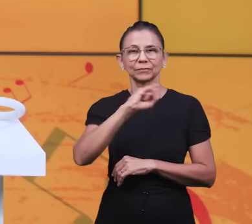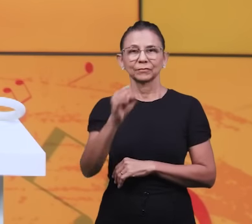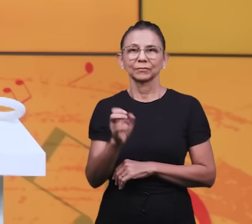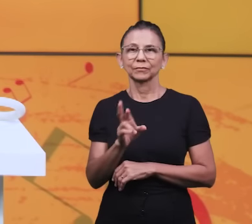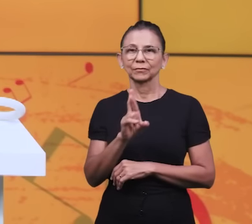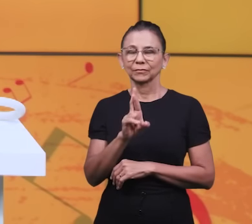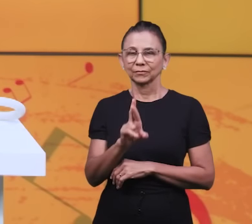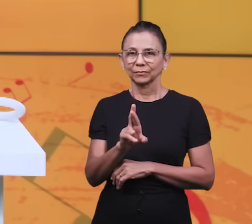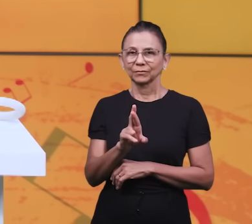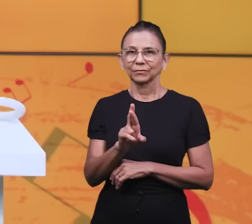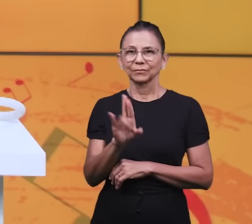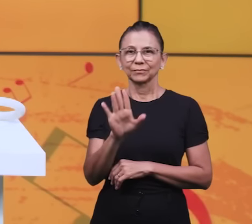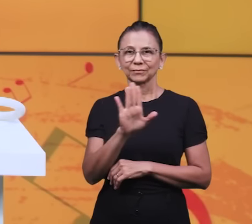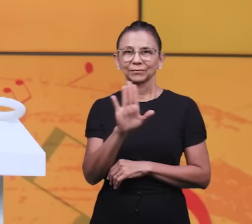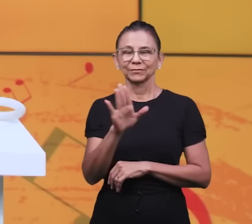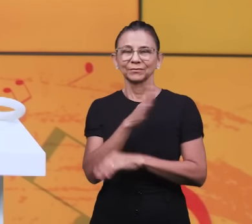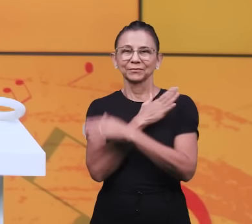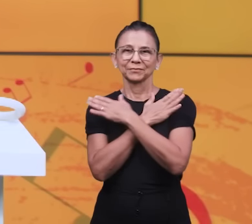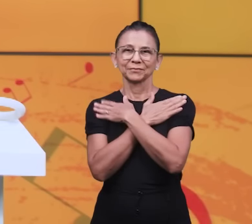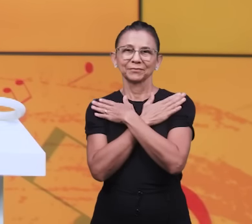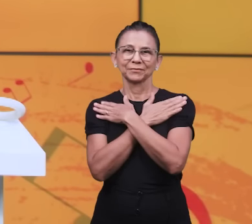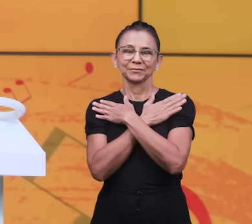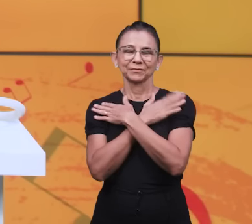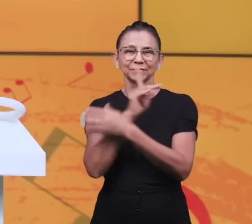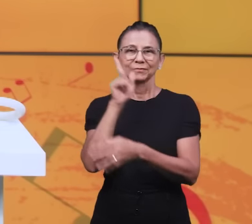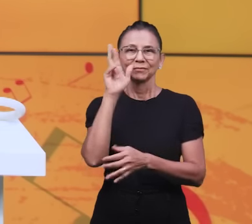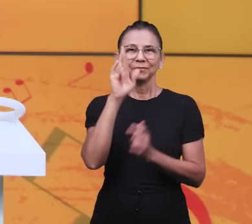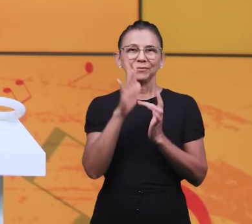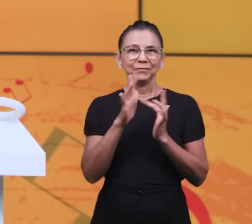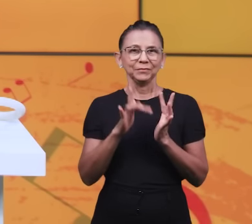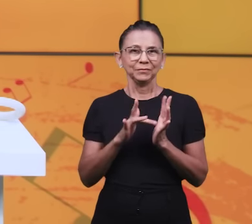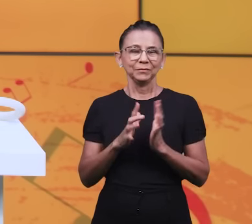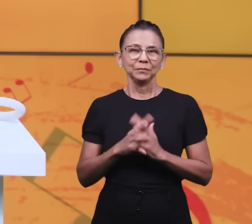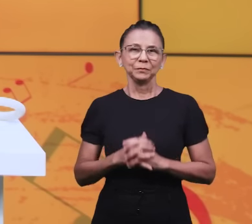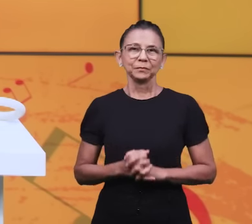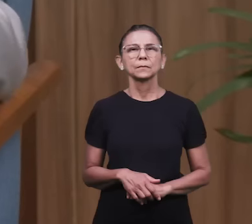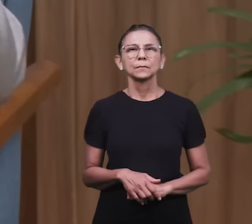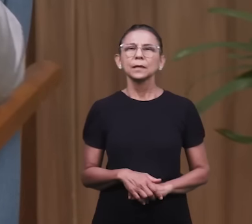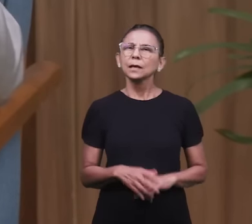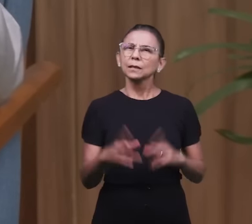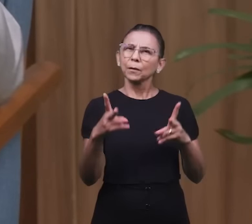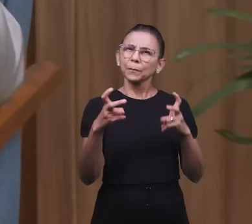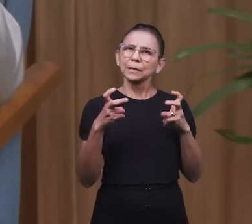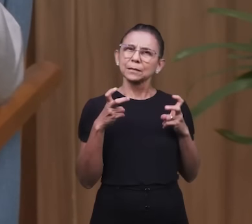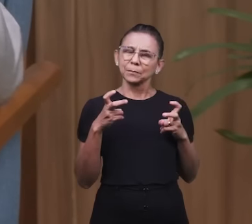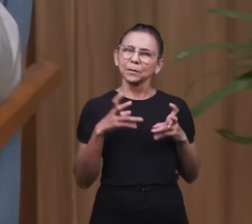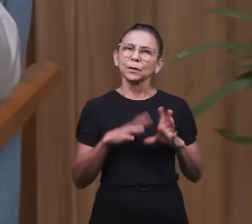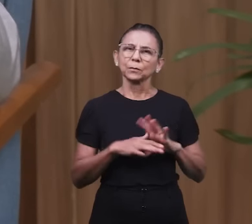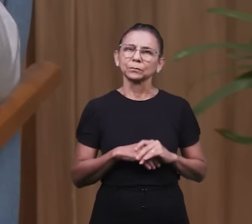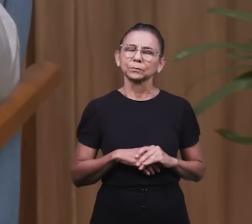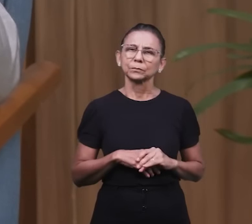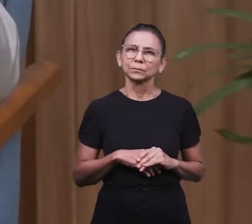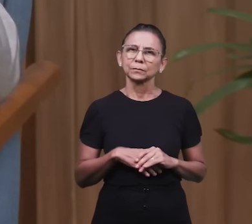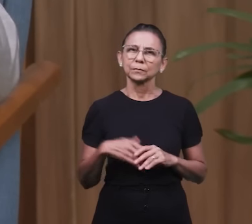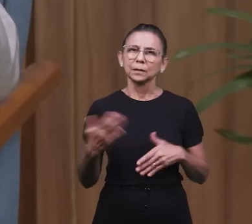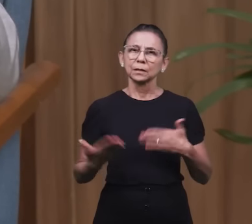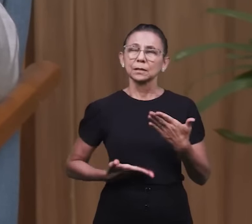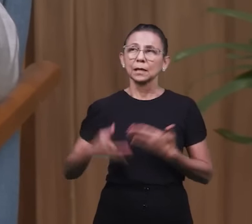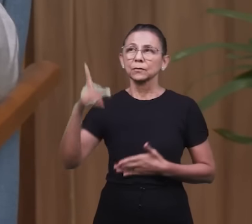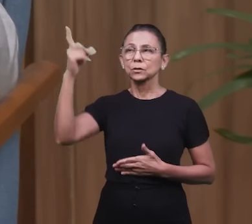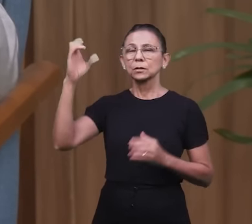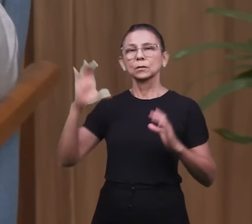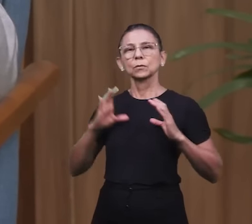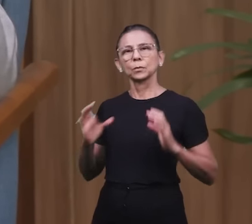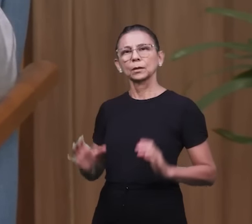Júnior Amém um abraço para vocês e a paz do Senhor Você já percebeu que o servo de Deus